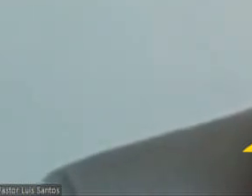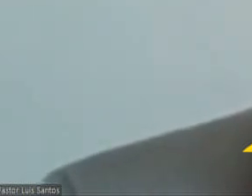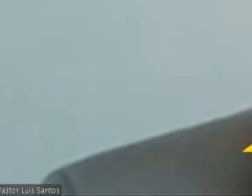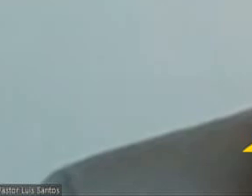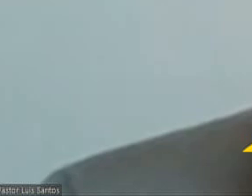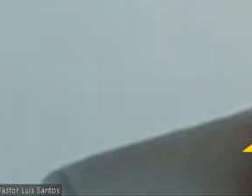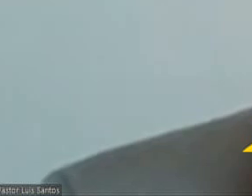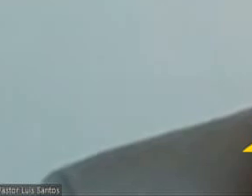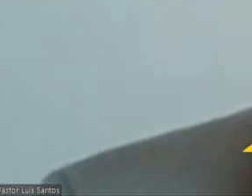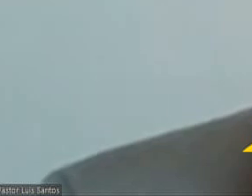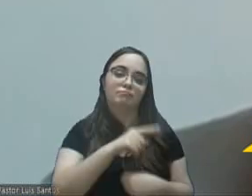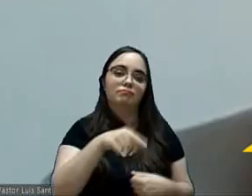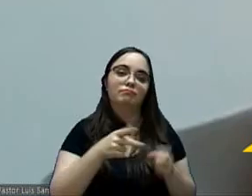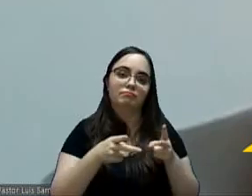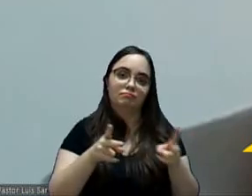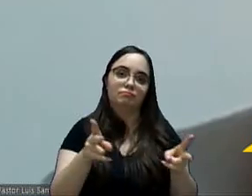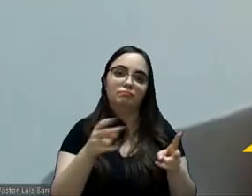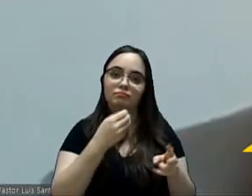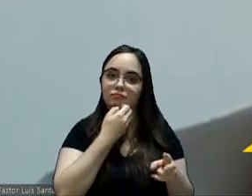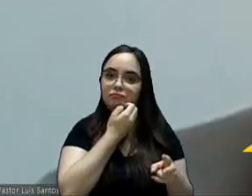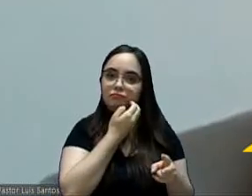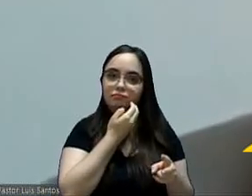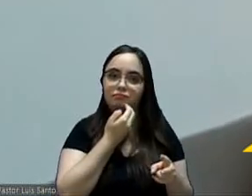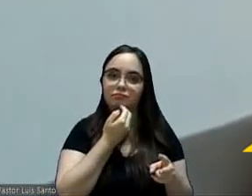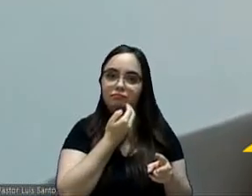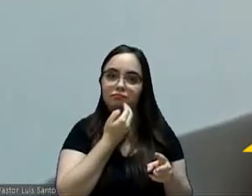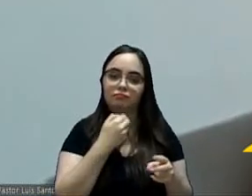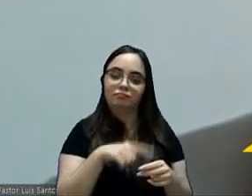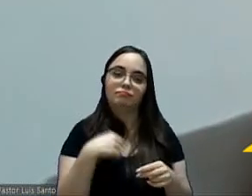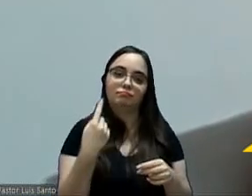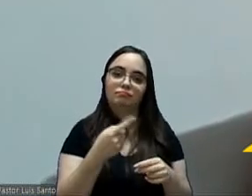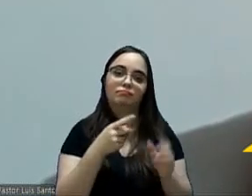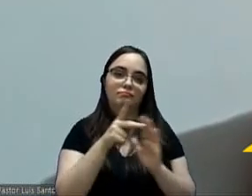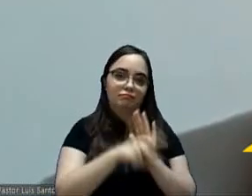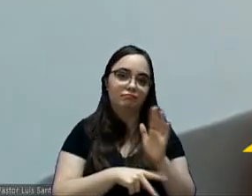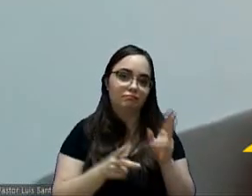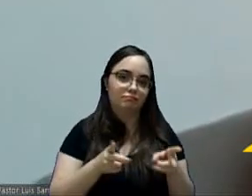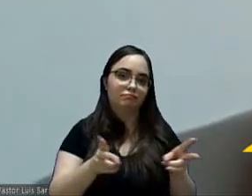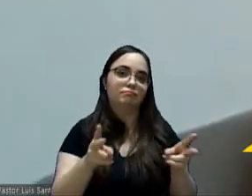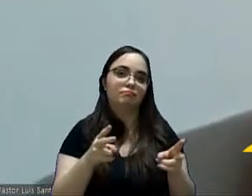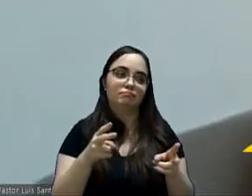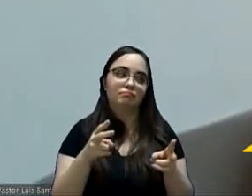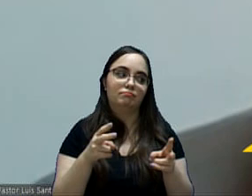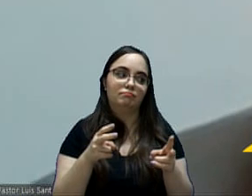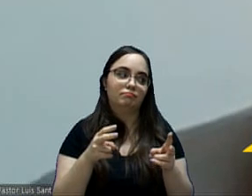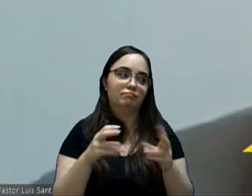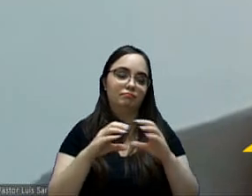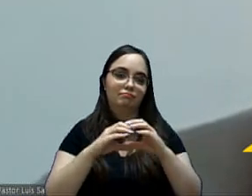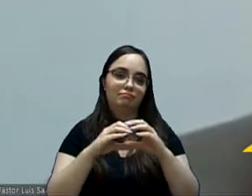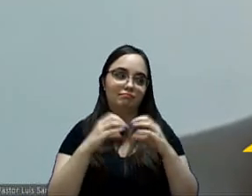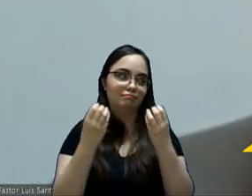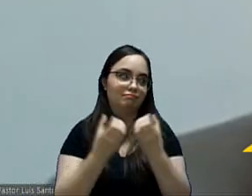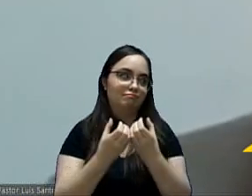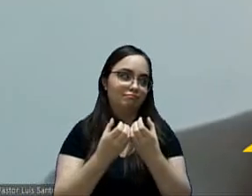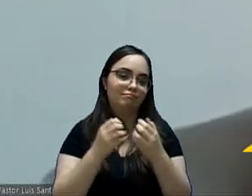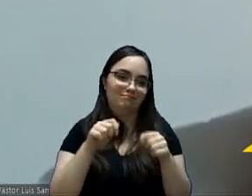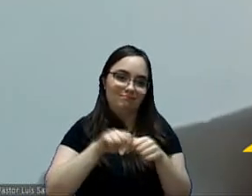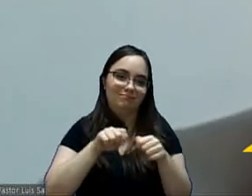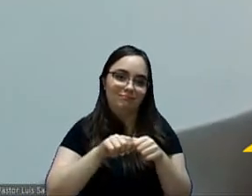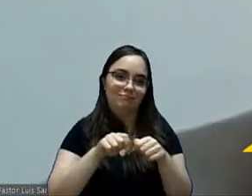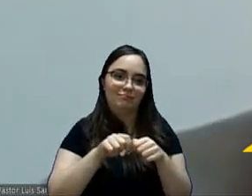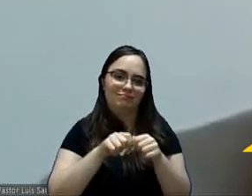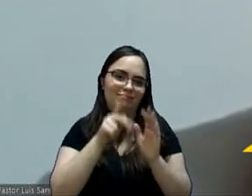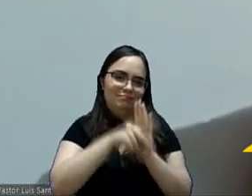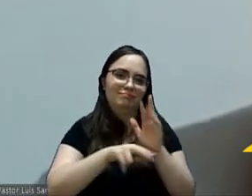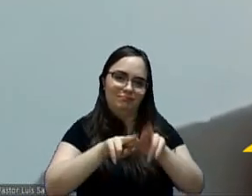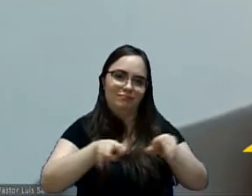para dar continuidade e celeridade aos projetos apresentados pelos vereadores. Agora,